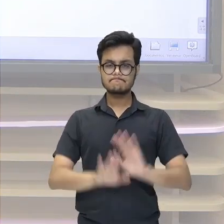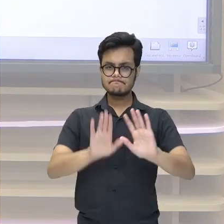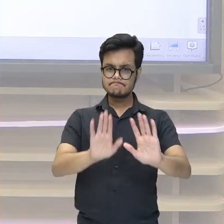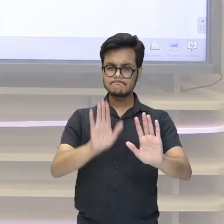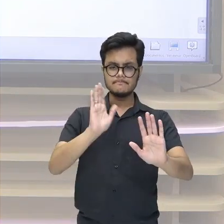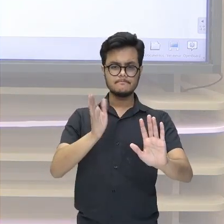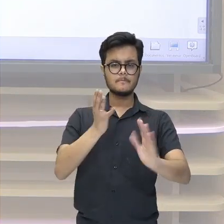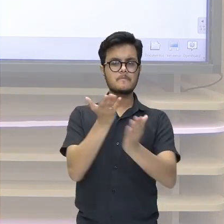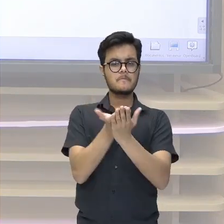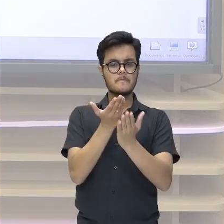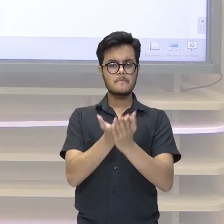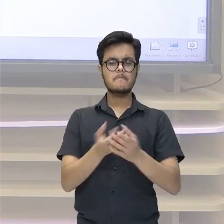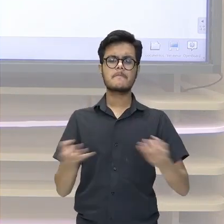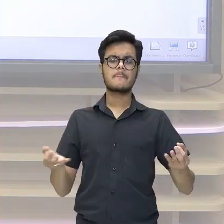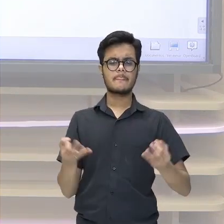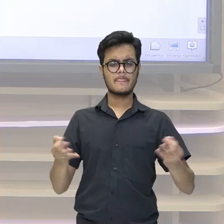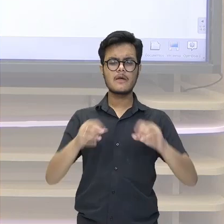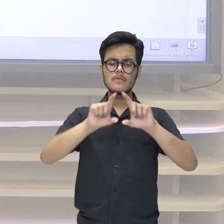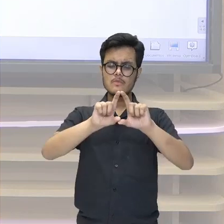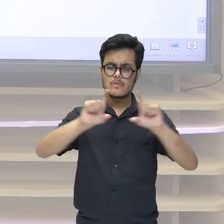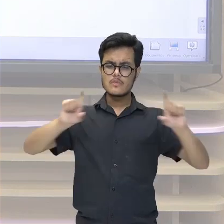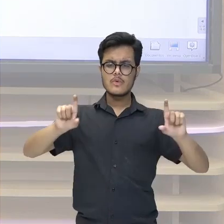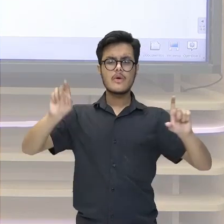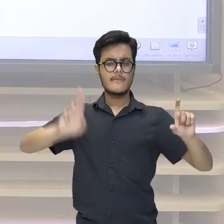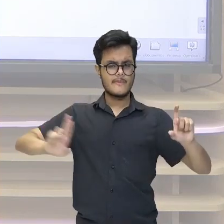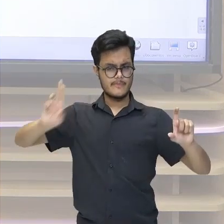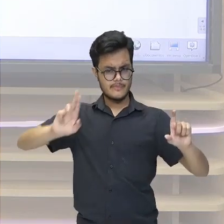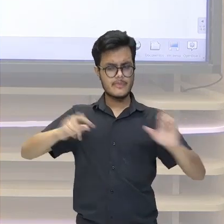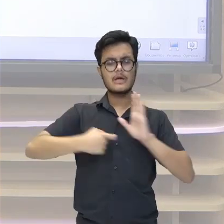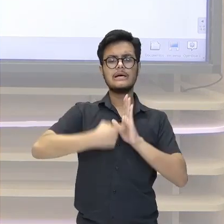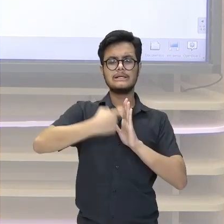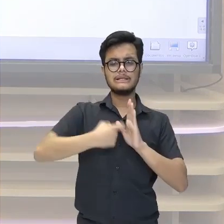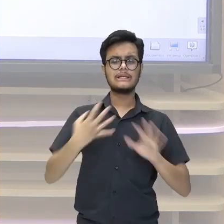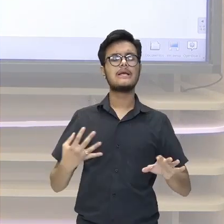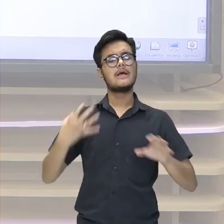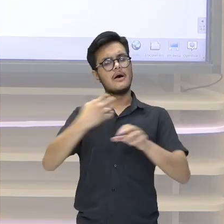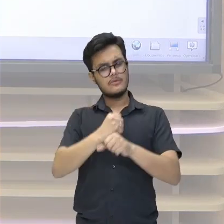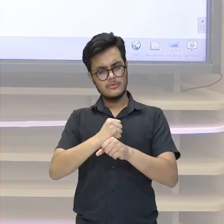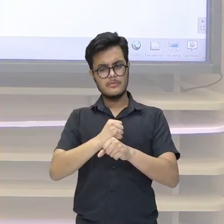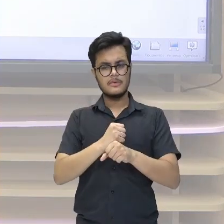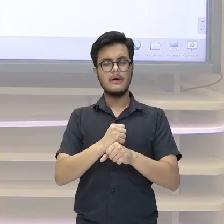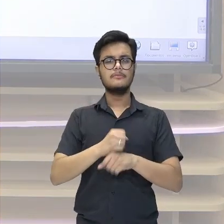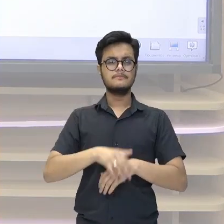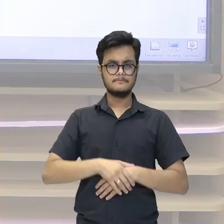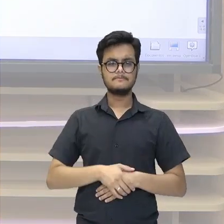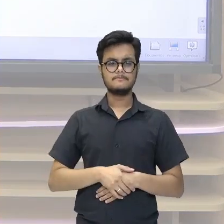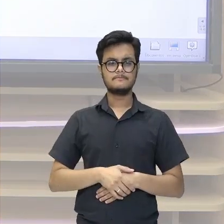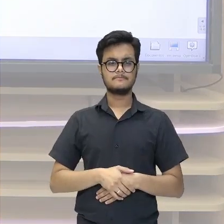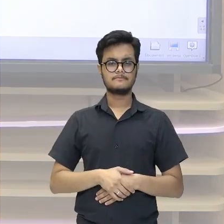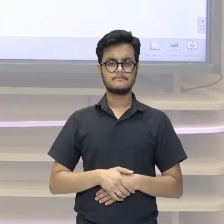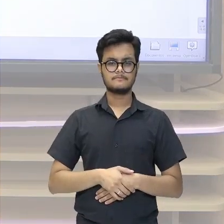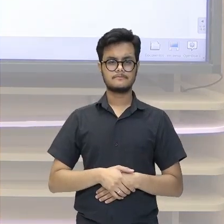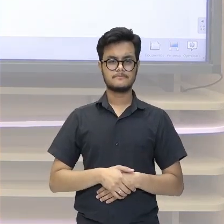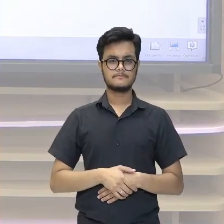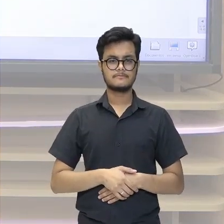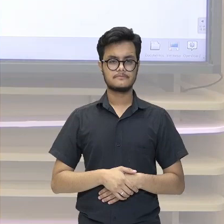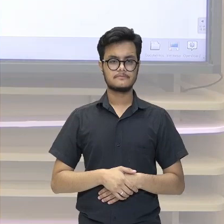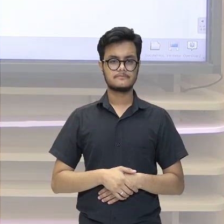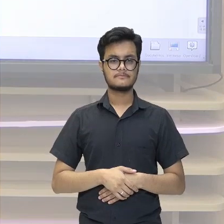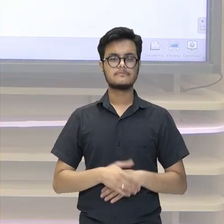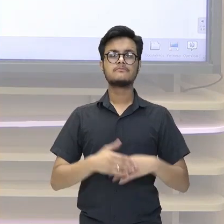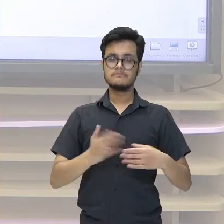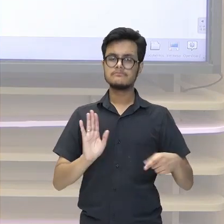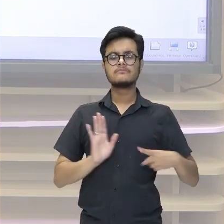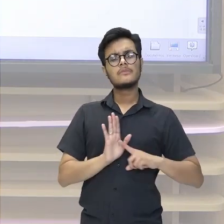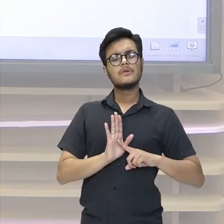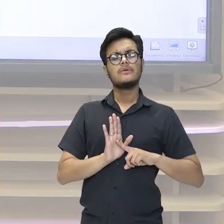vimos, né, a forma como que é trabalhada a questão dos